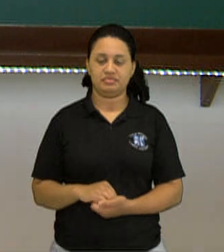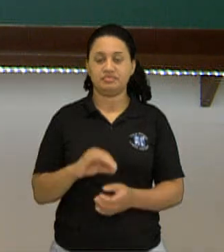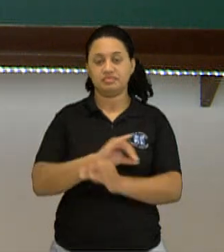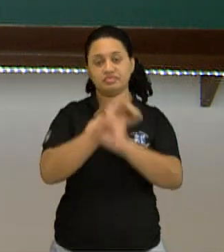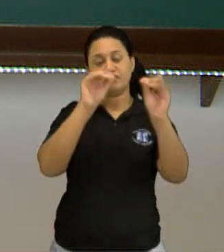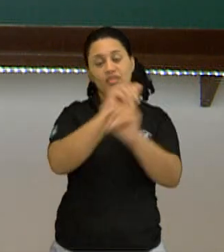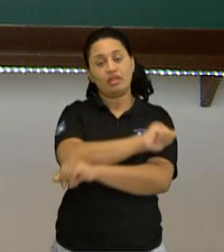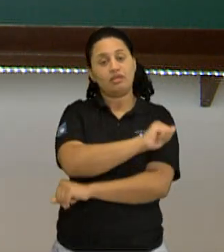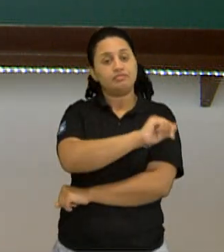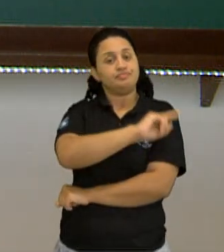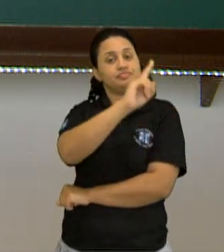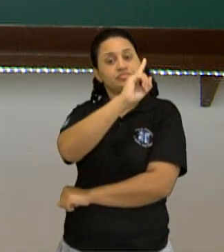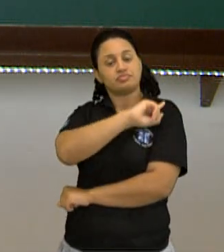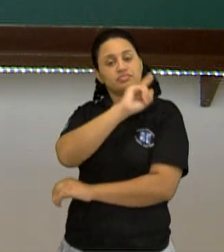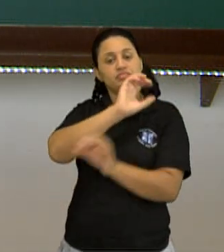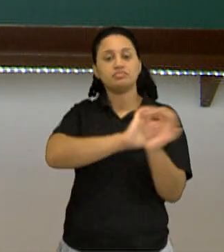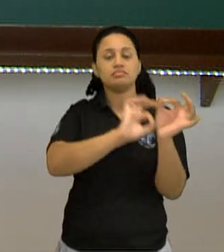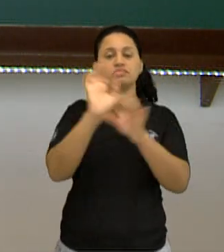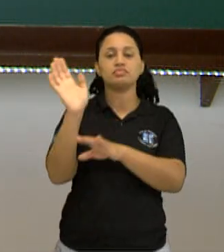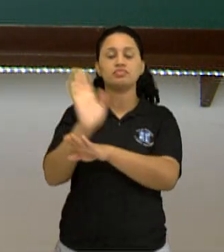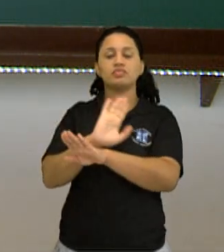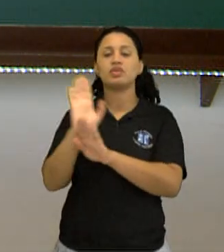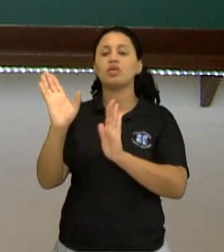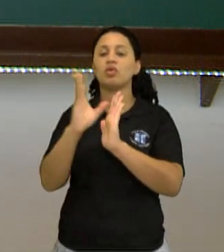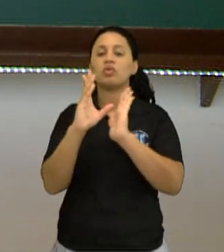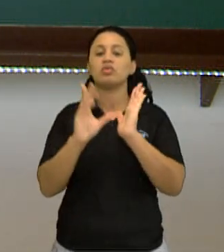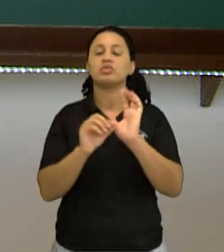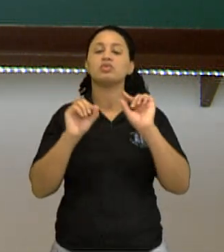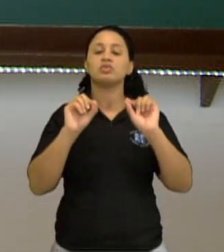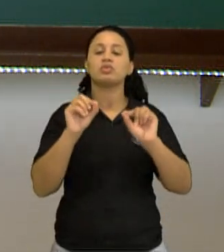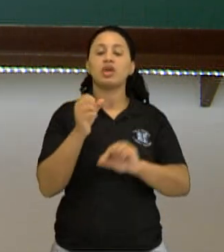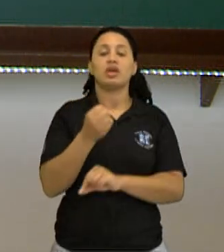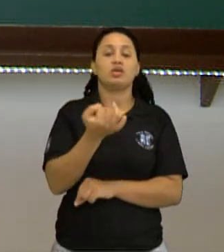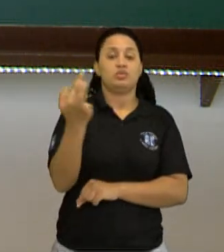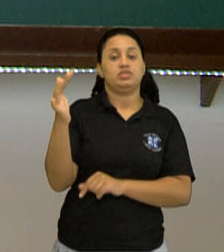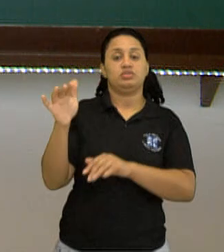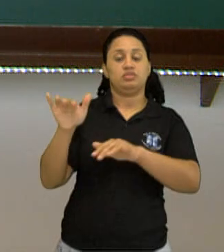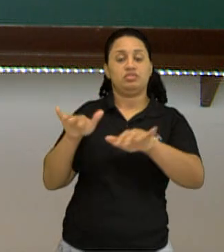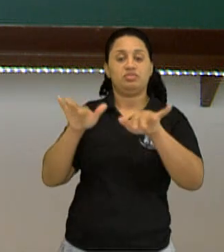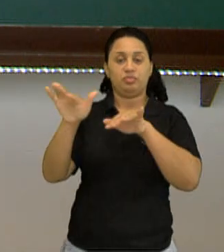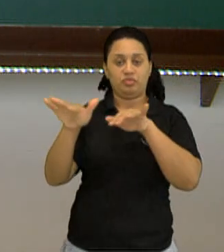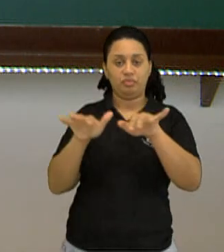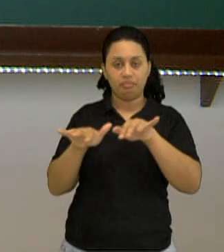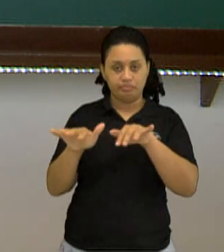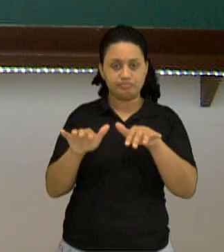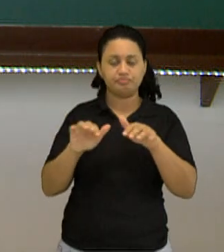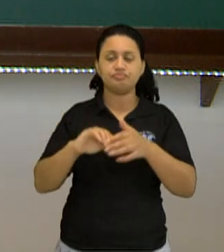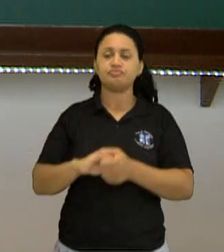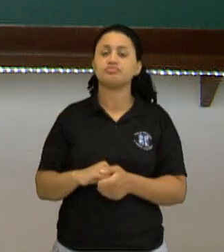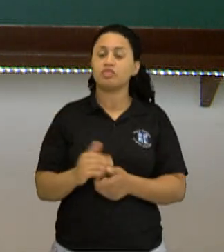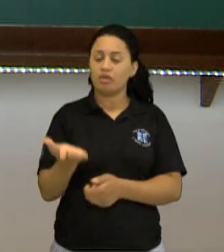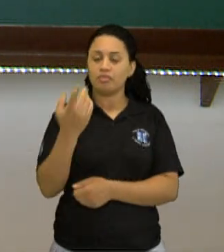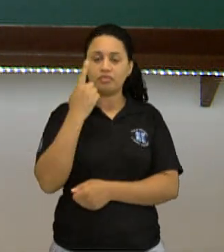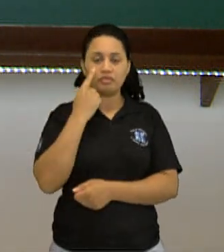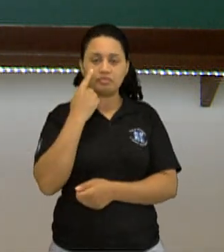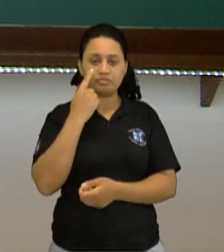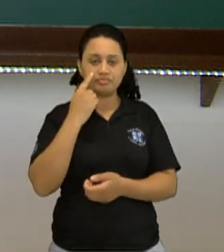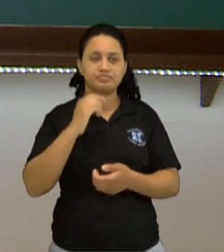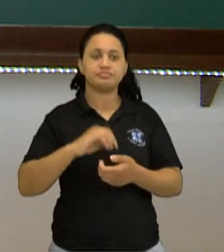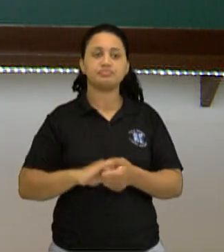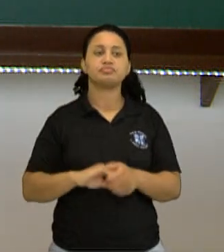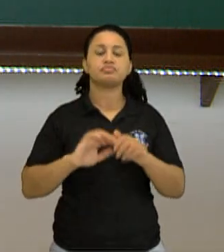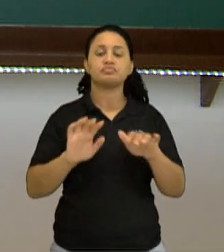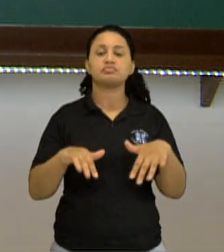Olá, estudantes da primeira série. Nesse vídeo vamos falar sobre quantidade de movimento. Olá comigo.